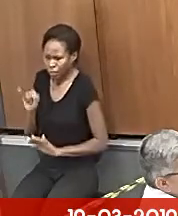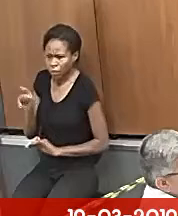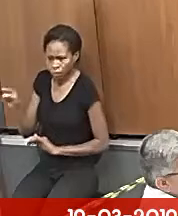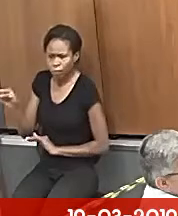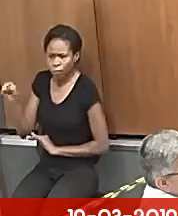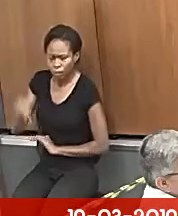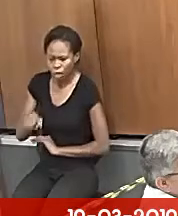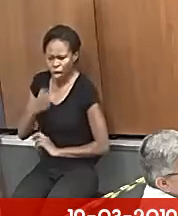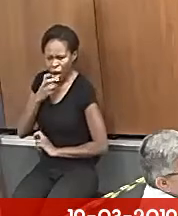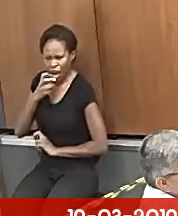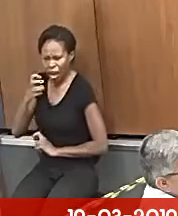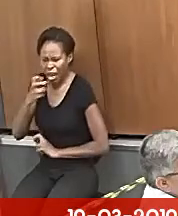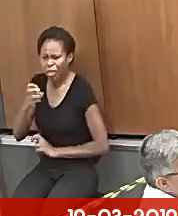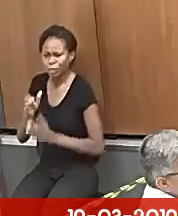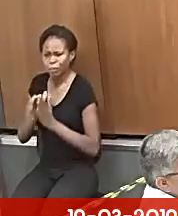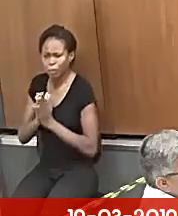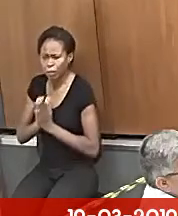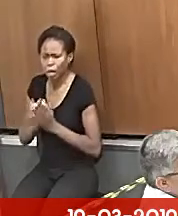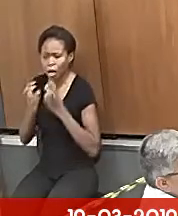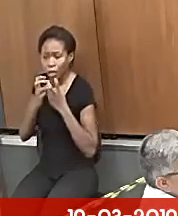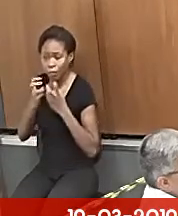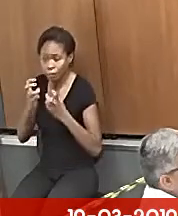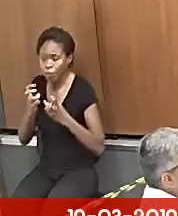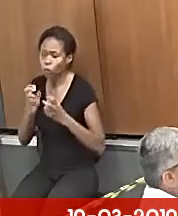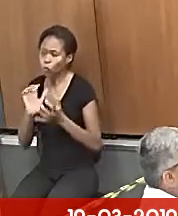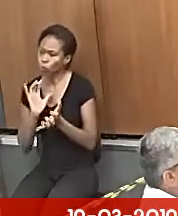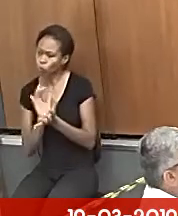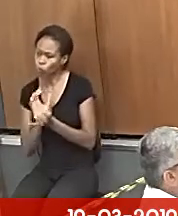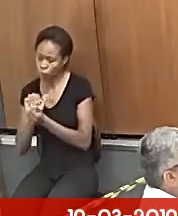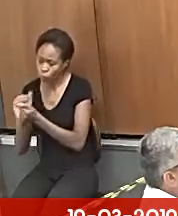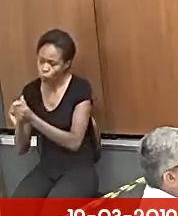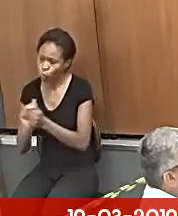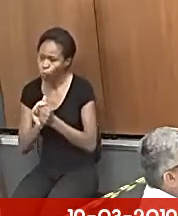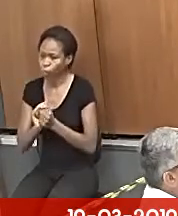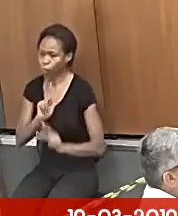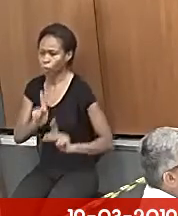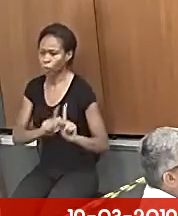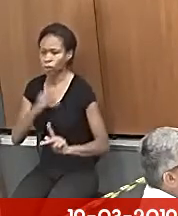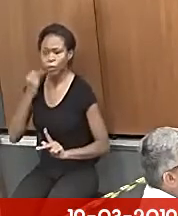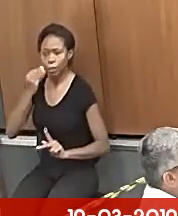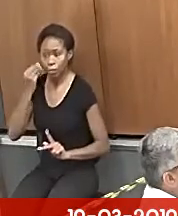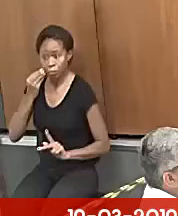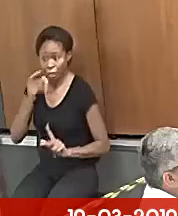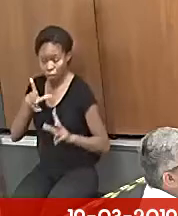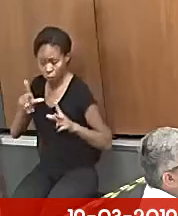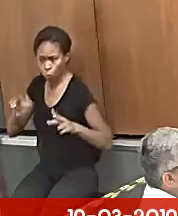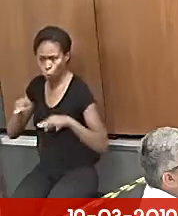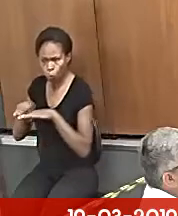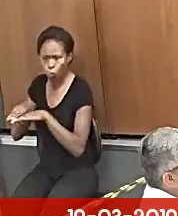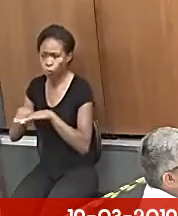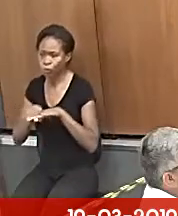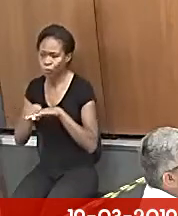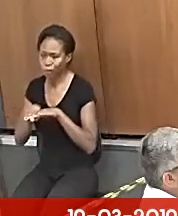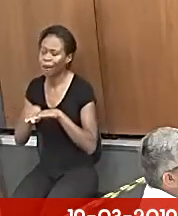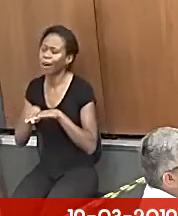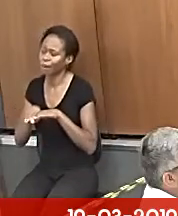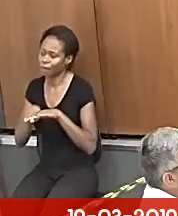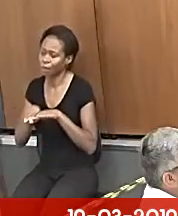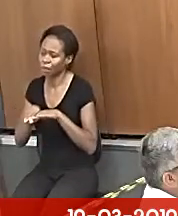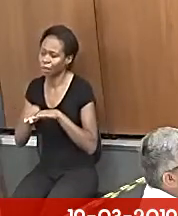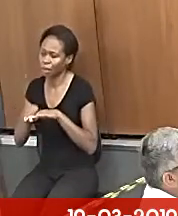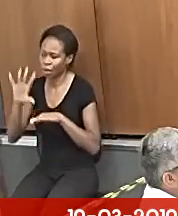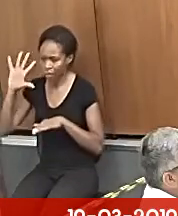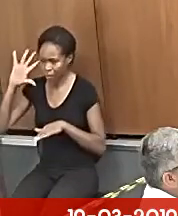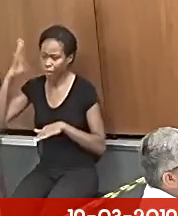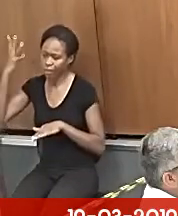juntamente com pessoas também que vem da mesma experiência que você a coisa já começa a ficar diferente então a